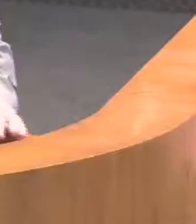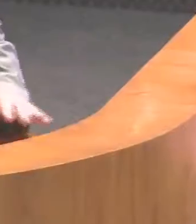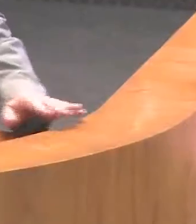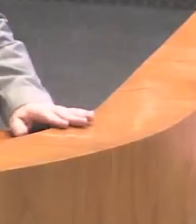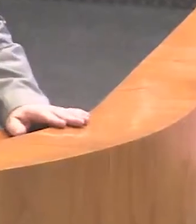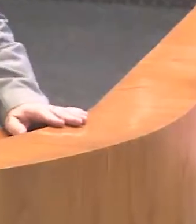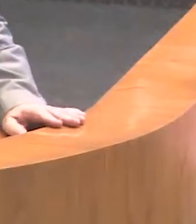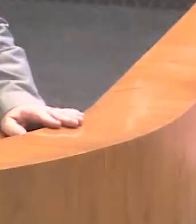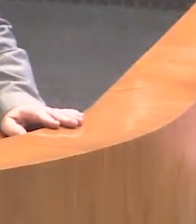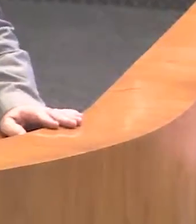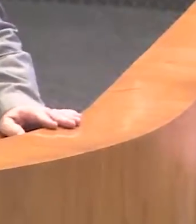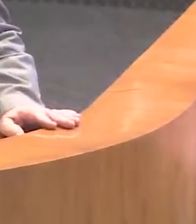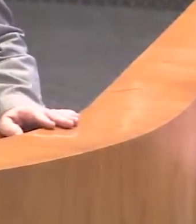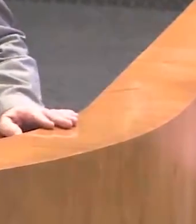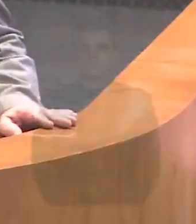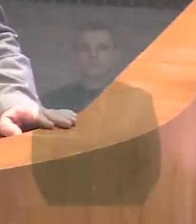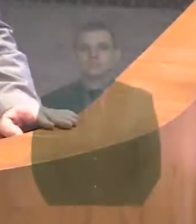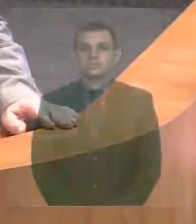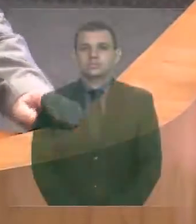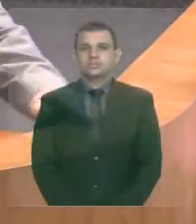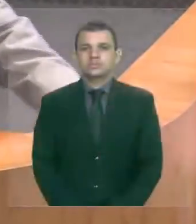Senhor presidente,